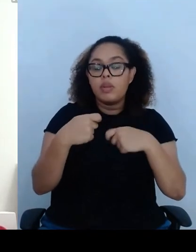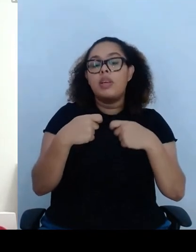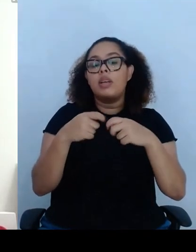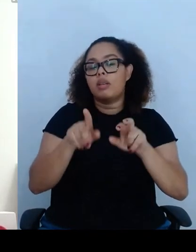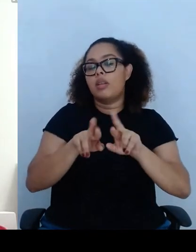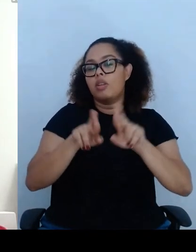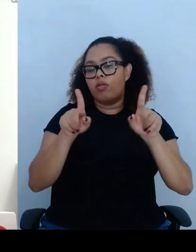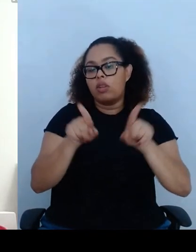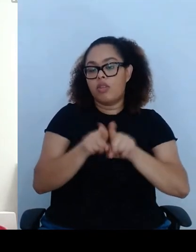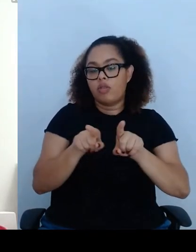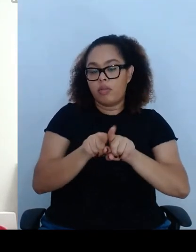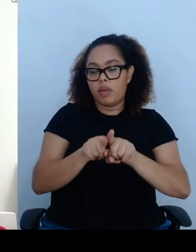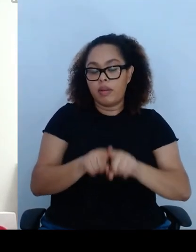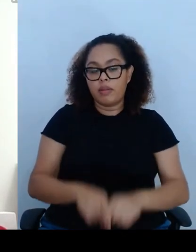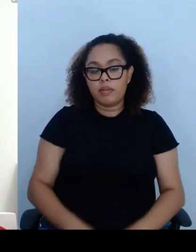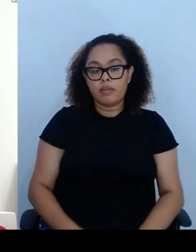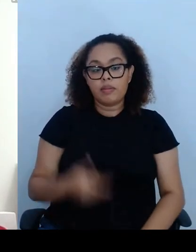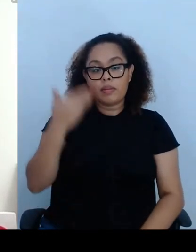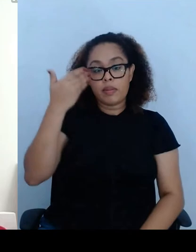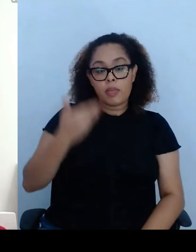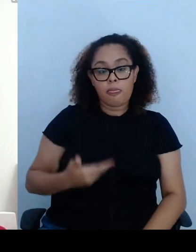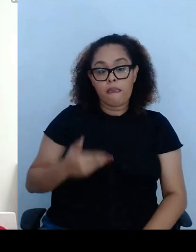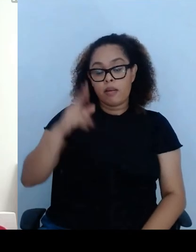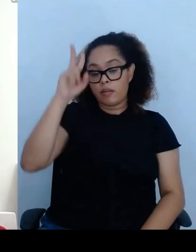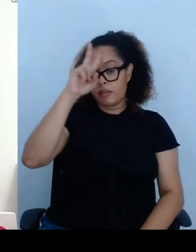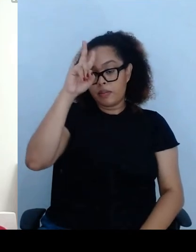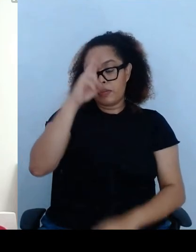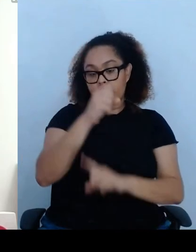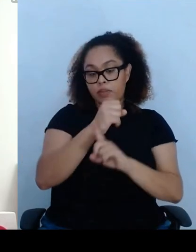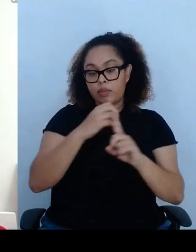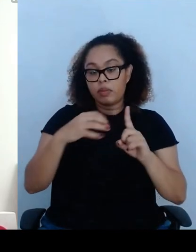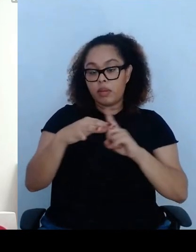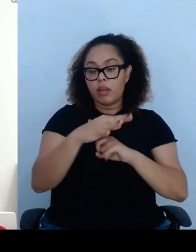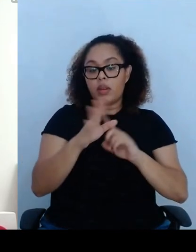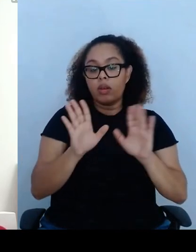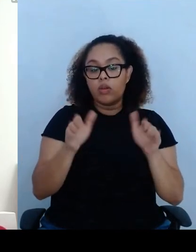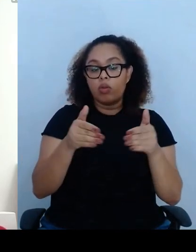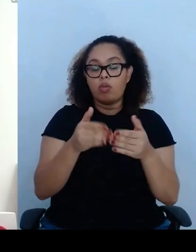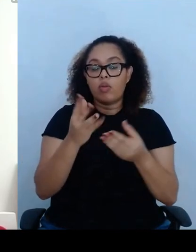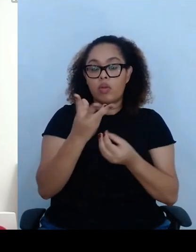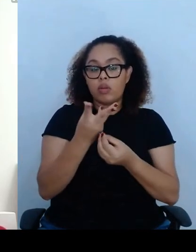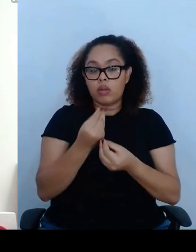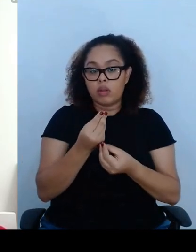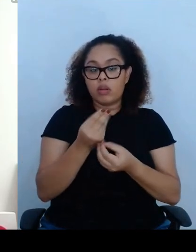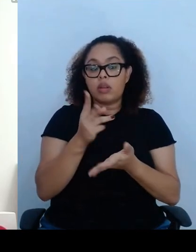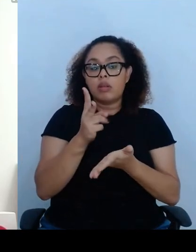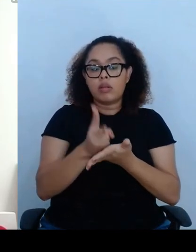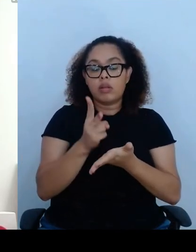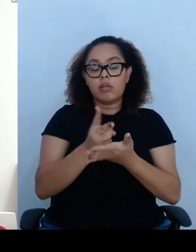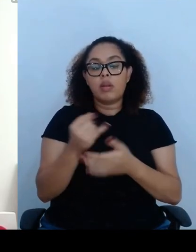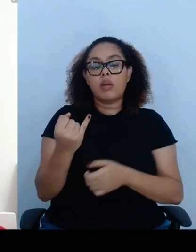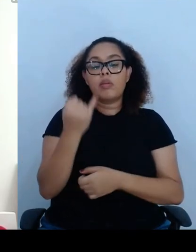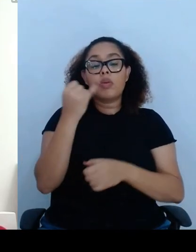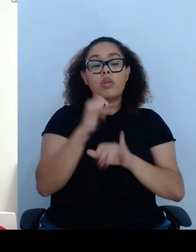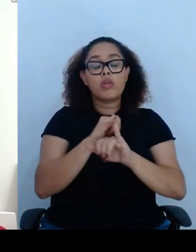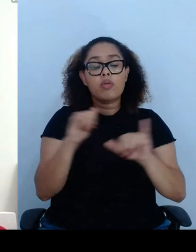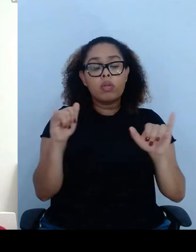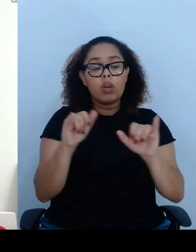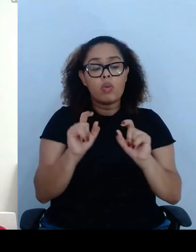eu sou Historiador social da arte Então acho que sempre vale a pena mencionar que